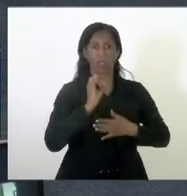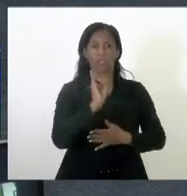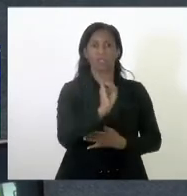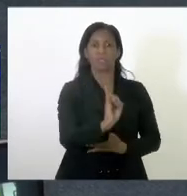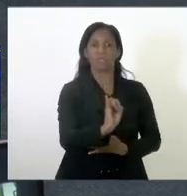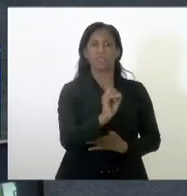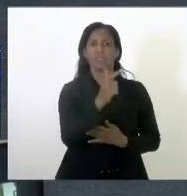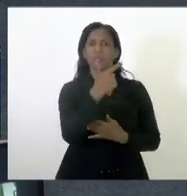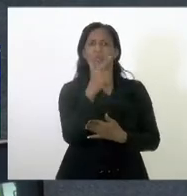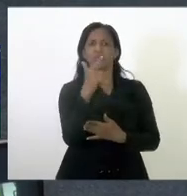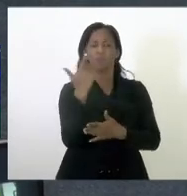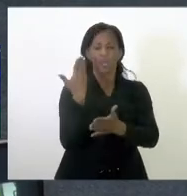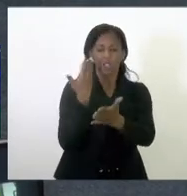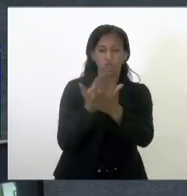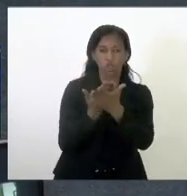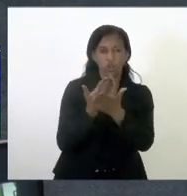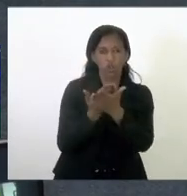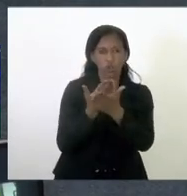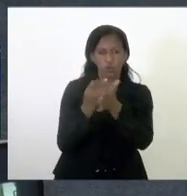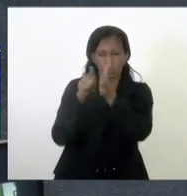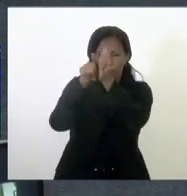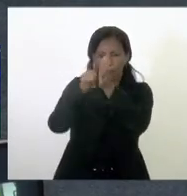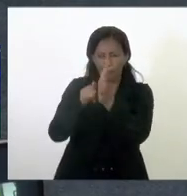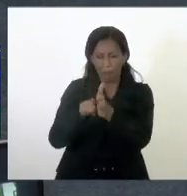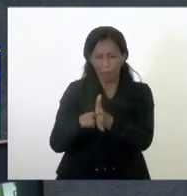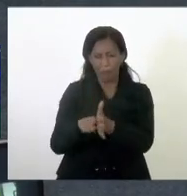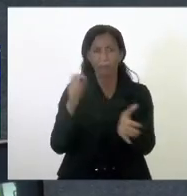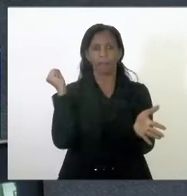tiver os estudos de impacto. Nem meu.